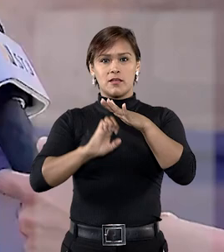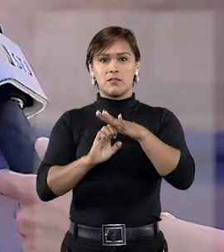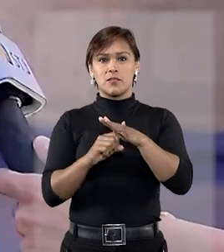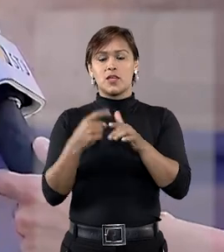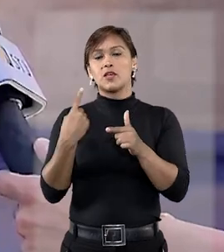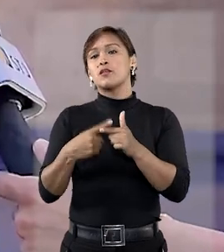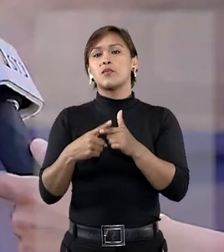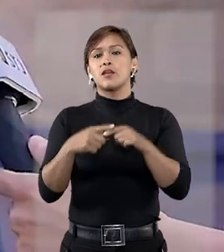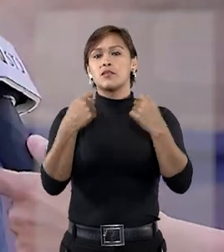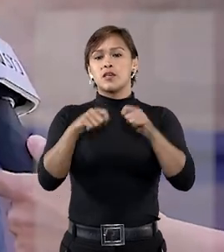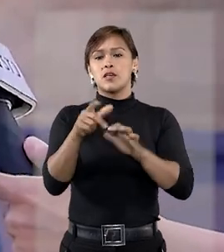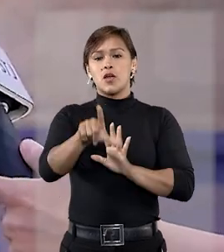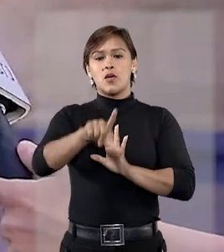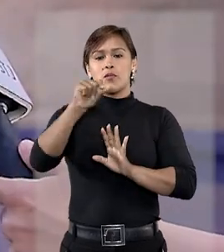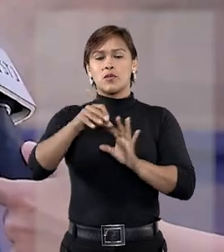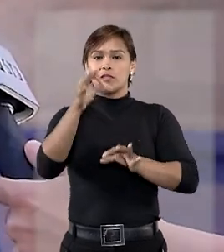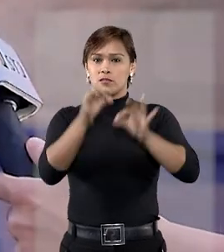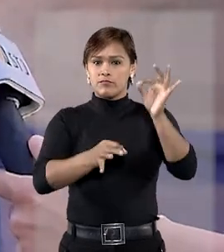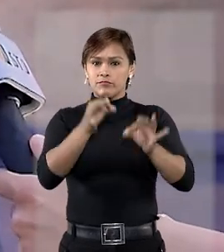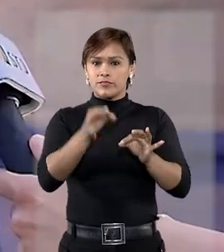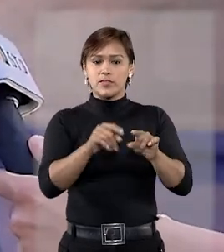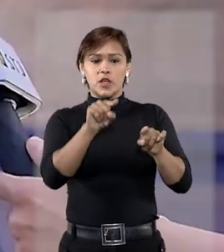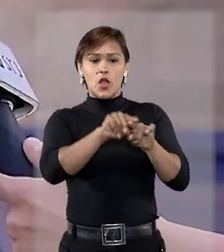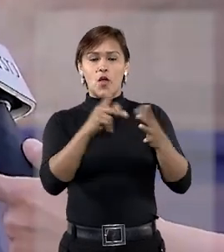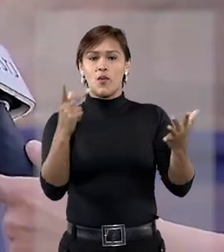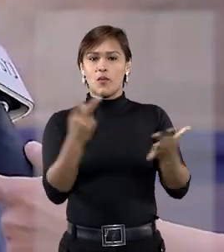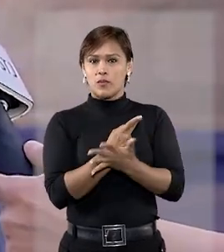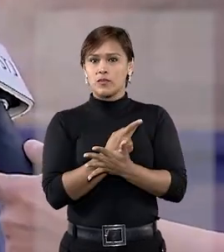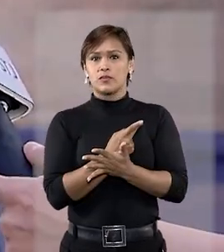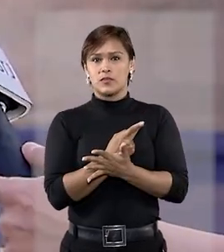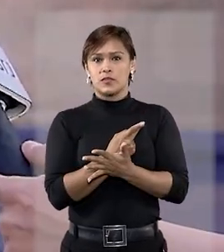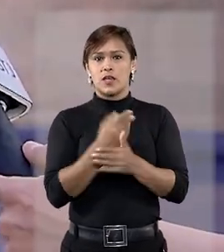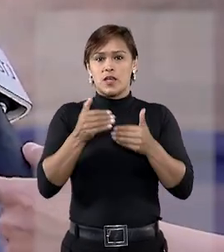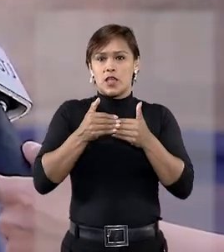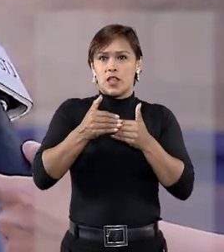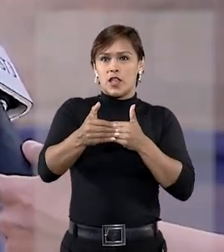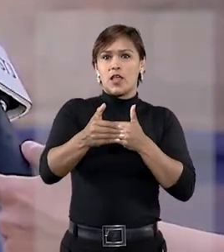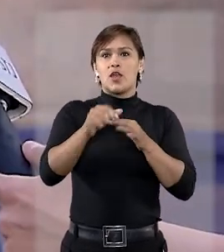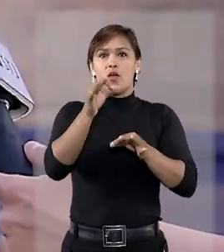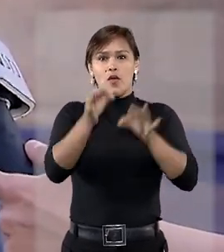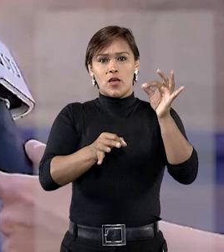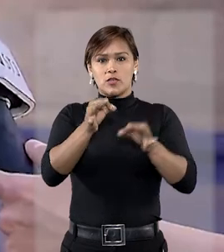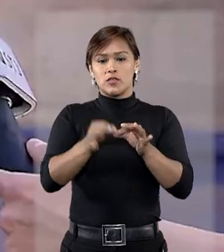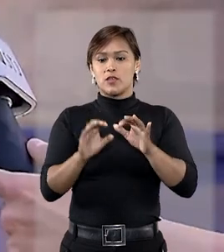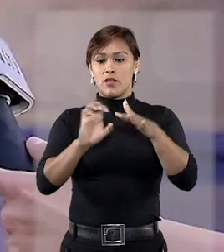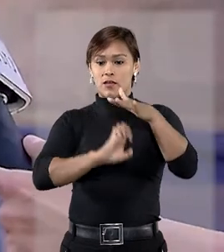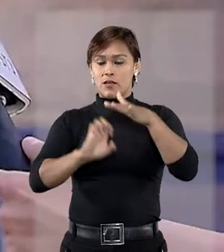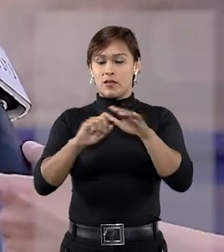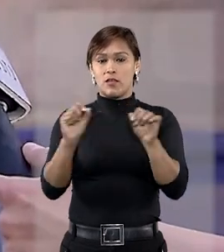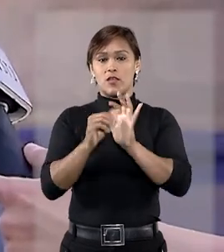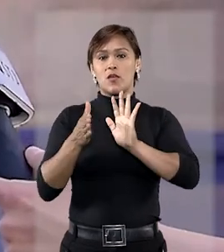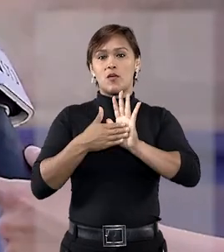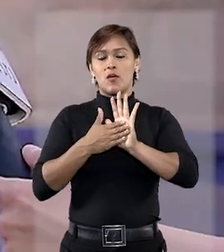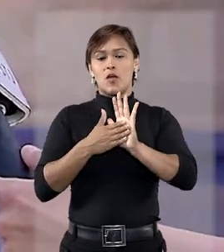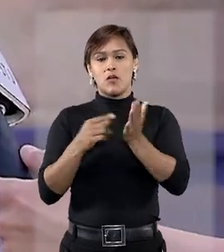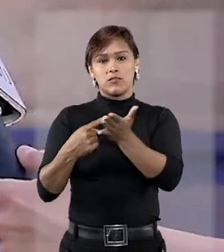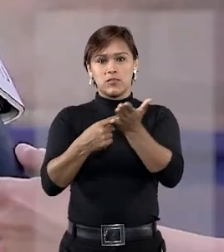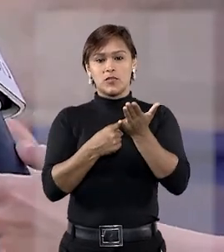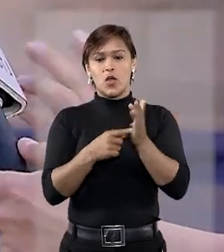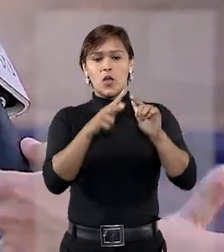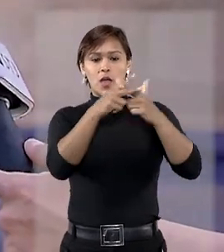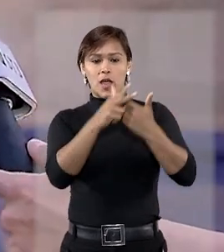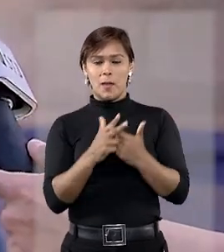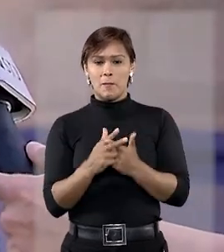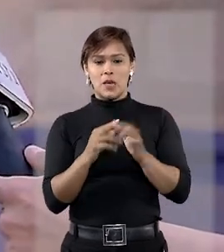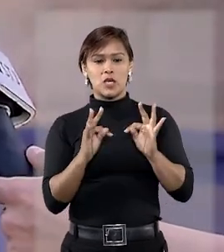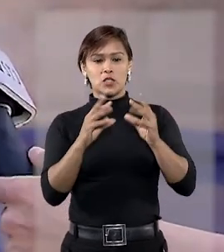tinha razão, optei por judicializar a questão. E em decorrência da judicialização, a empresa fez uma proposta de acordo, reparando